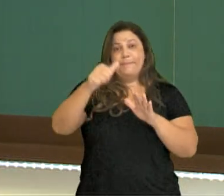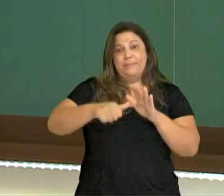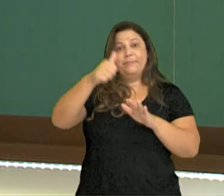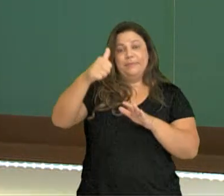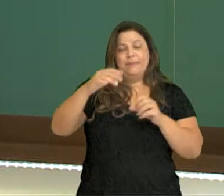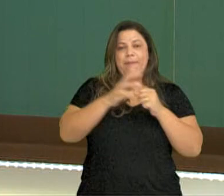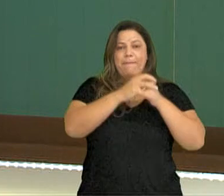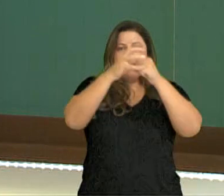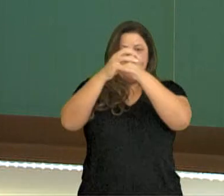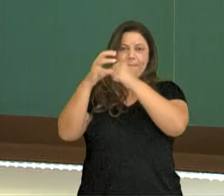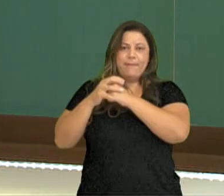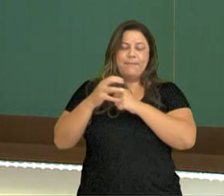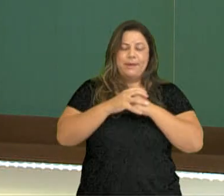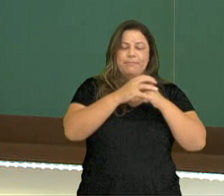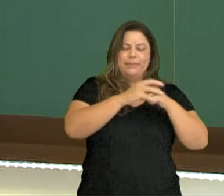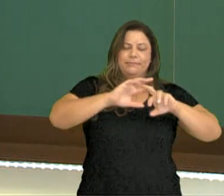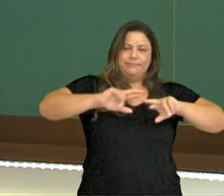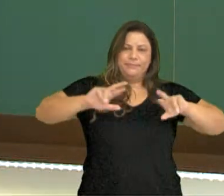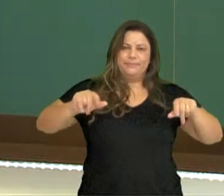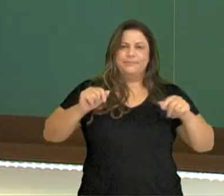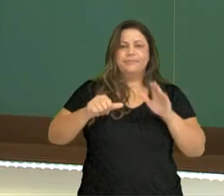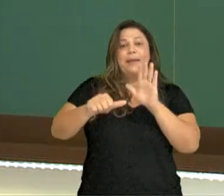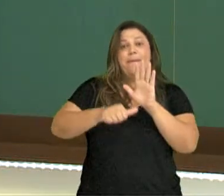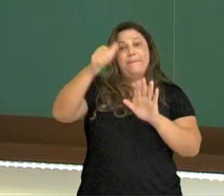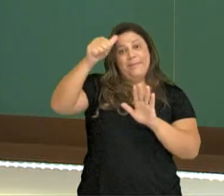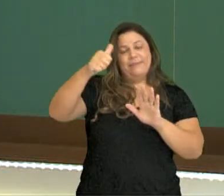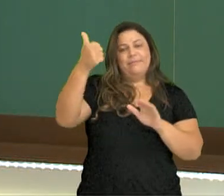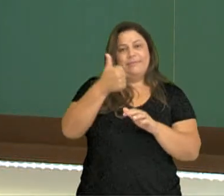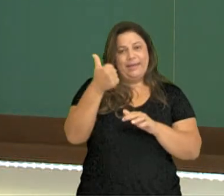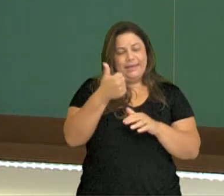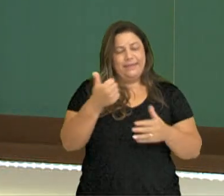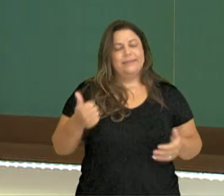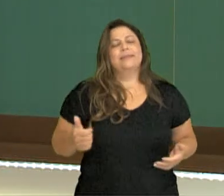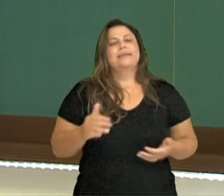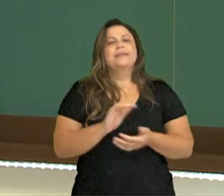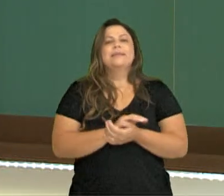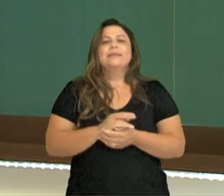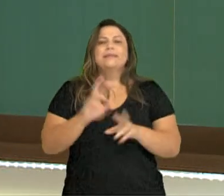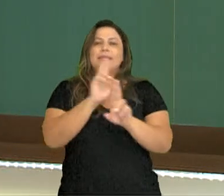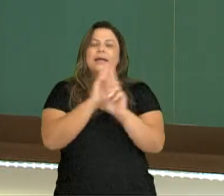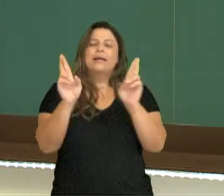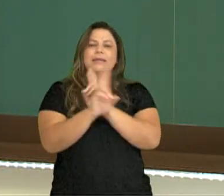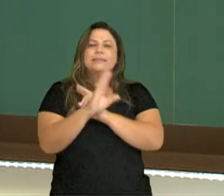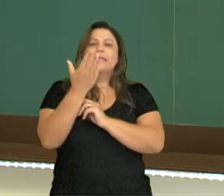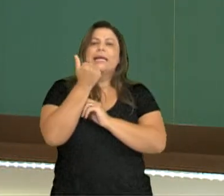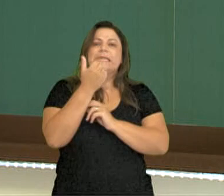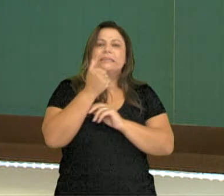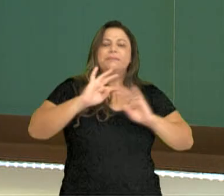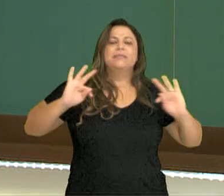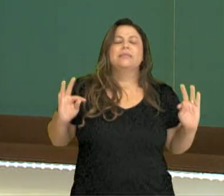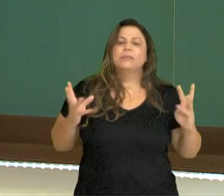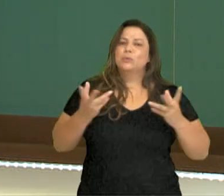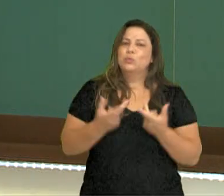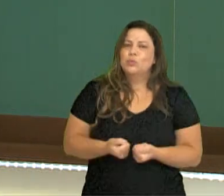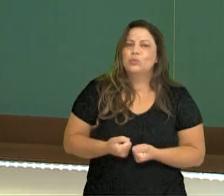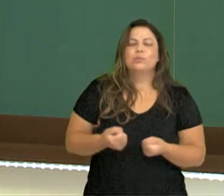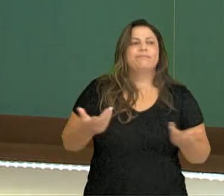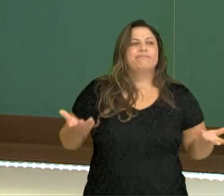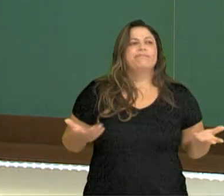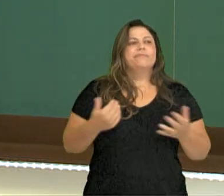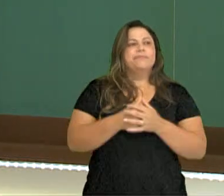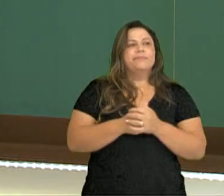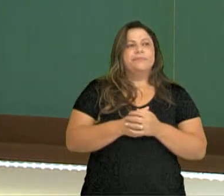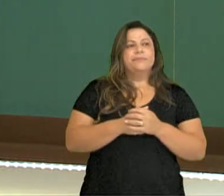Está ali na pirâmide alimentar relacionado, né, com a alimentação de todos os seres ali. A